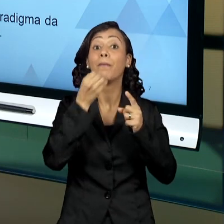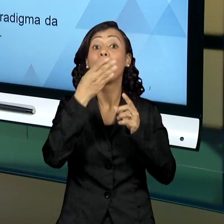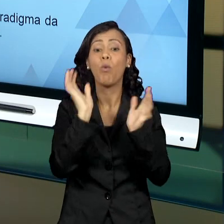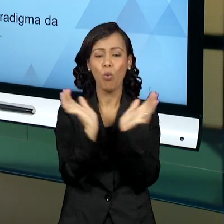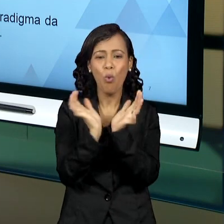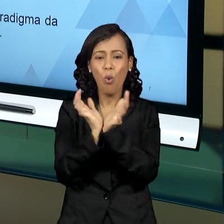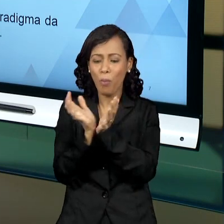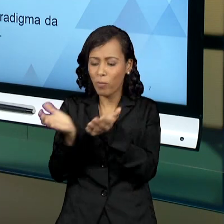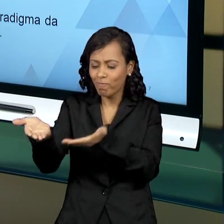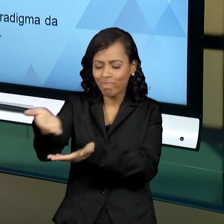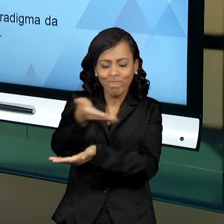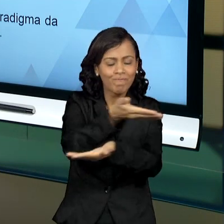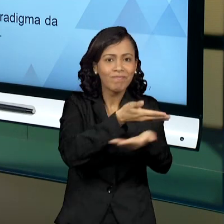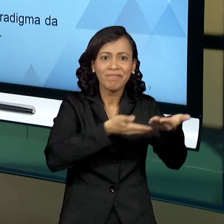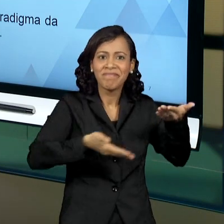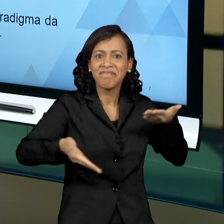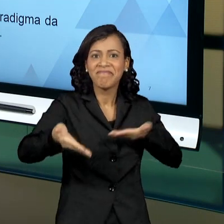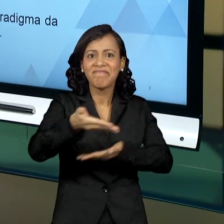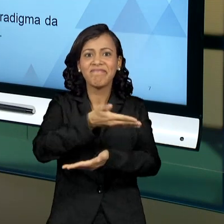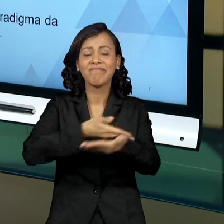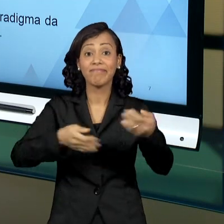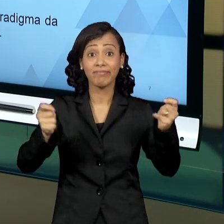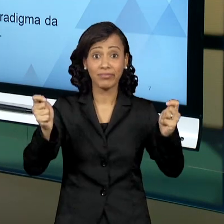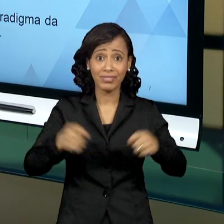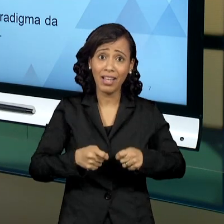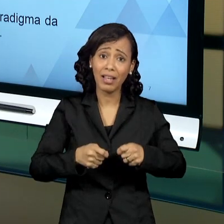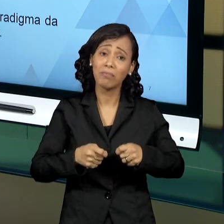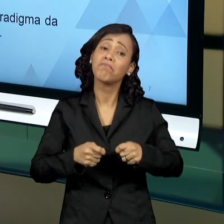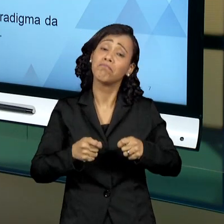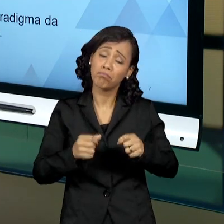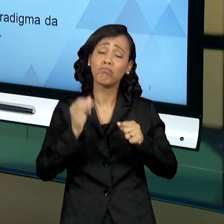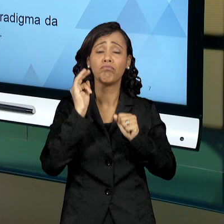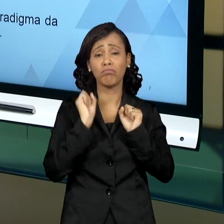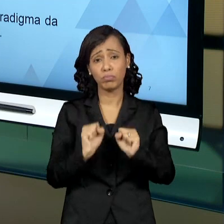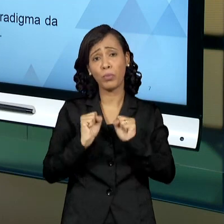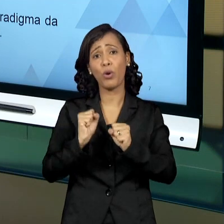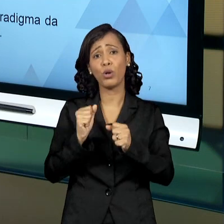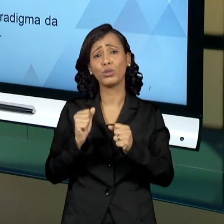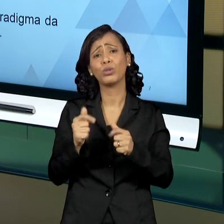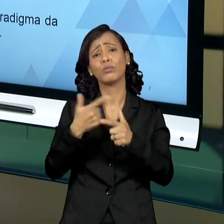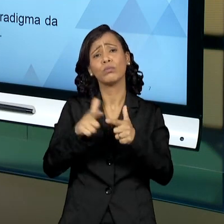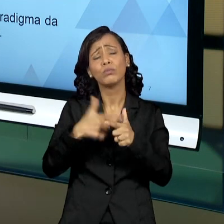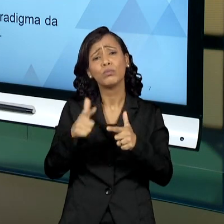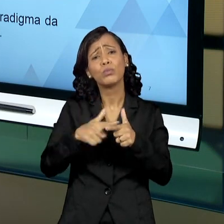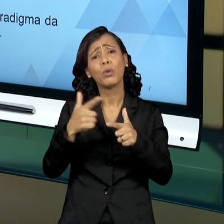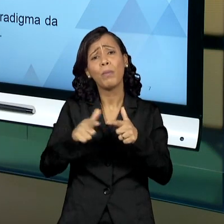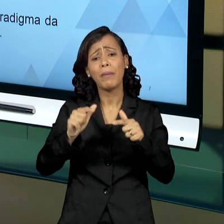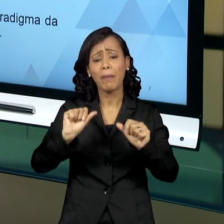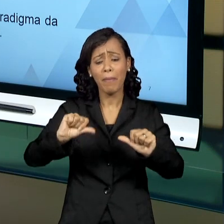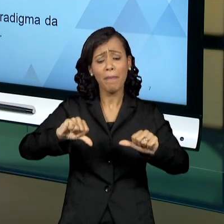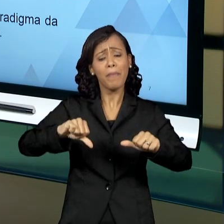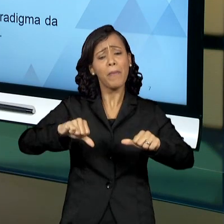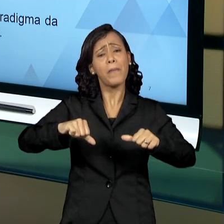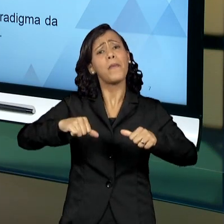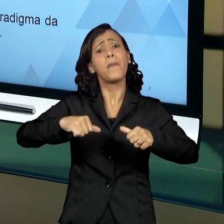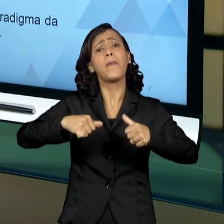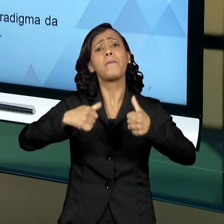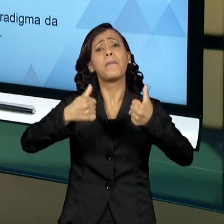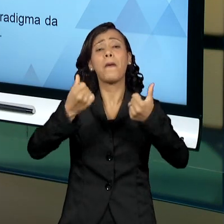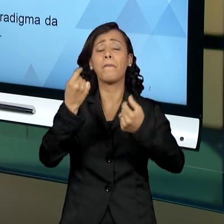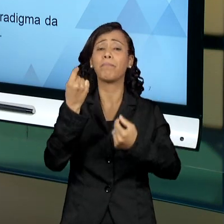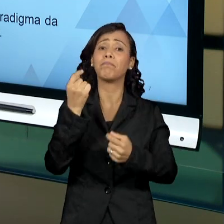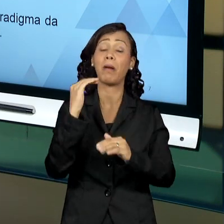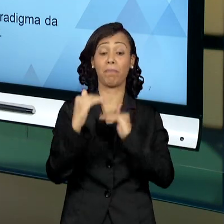da cooperação, certamente este problema tem mais condições de ser